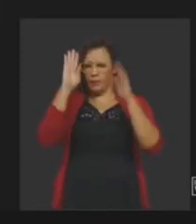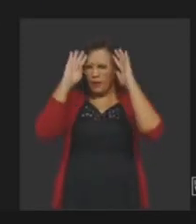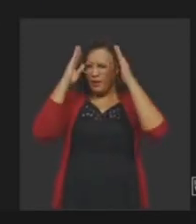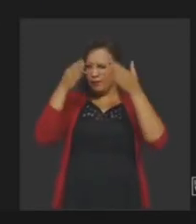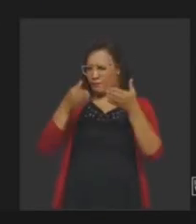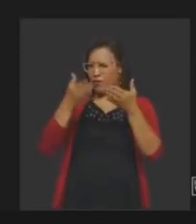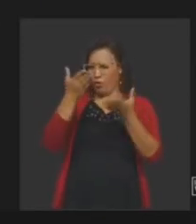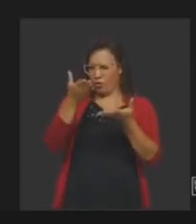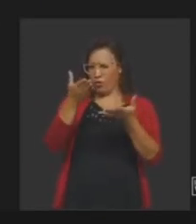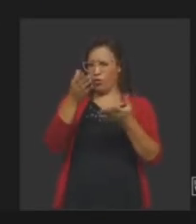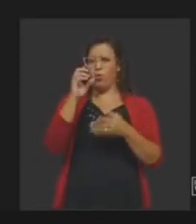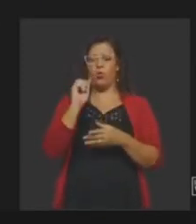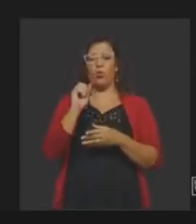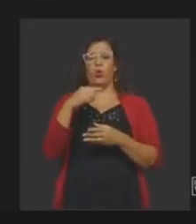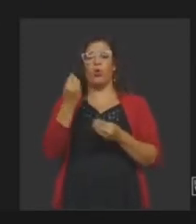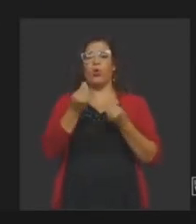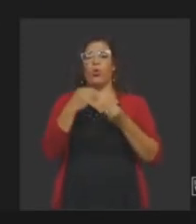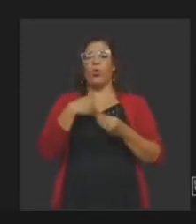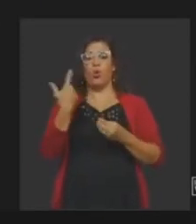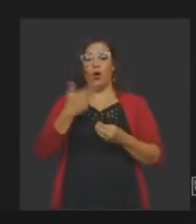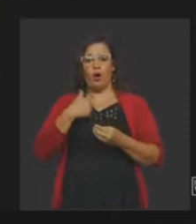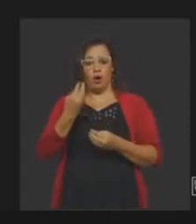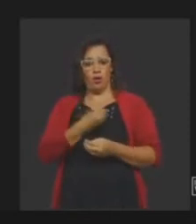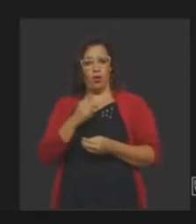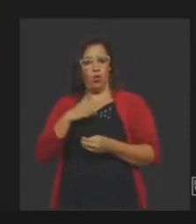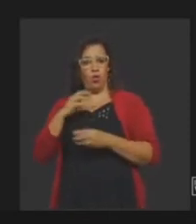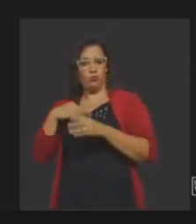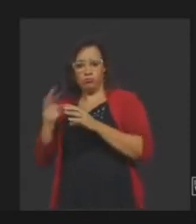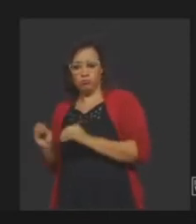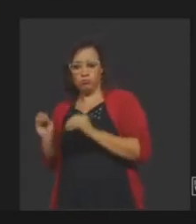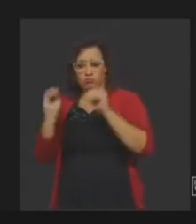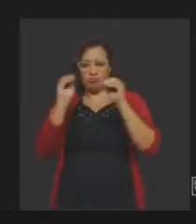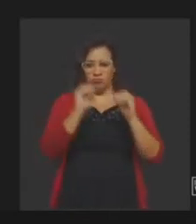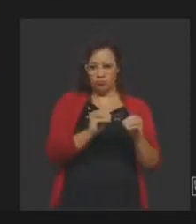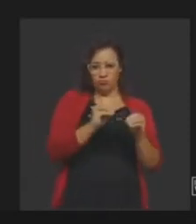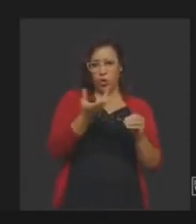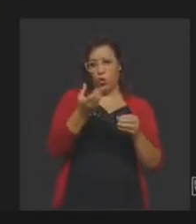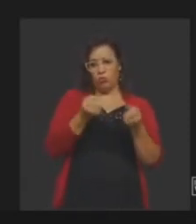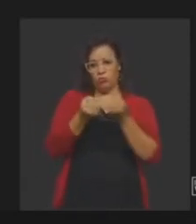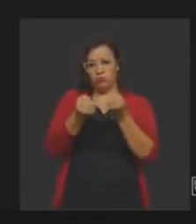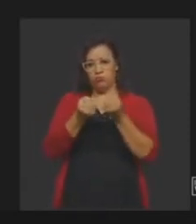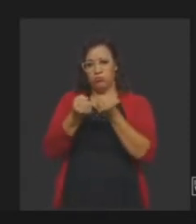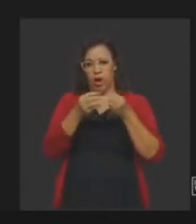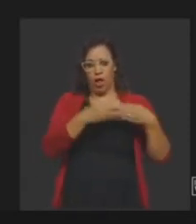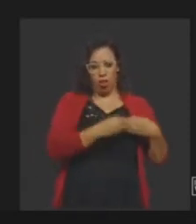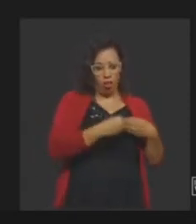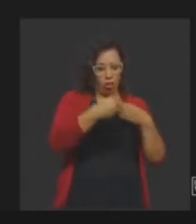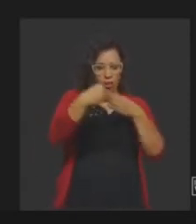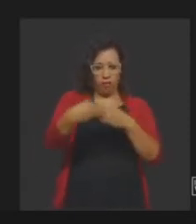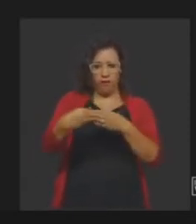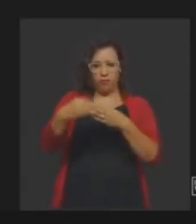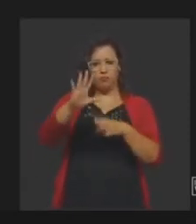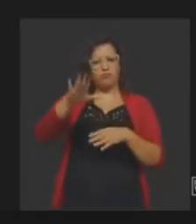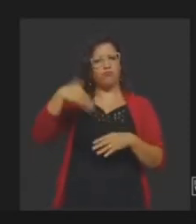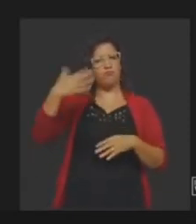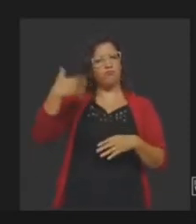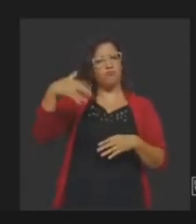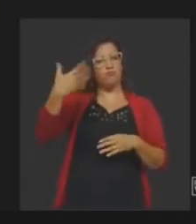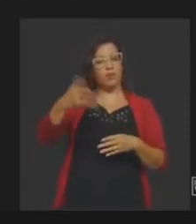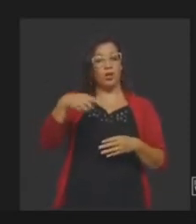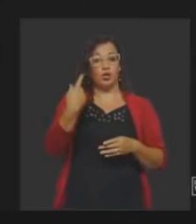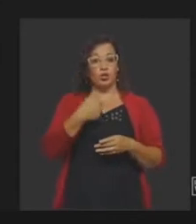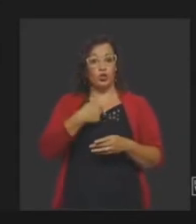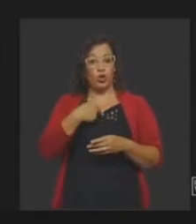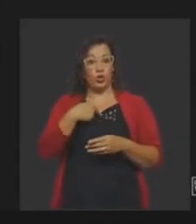na questão do deslocamento humano e do deslocamento de cargas. Conforme o tempo passou, então, as nossas